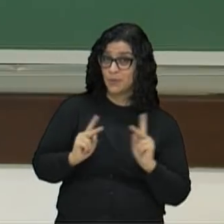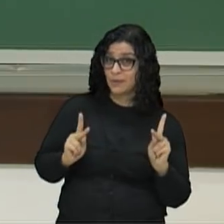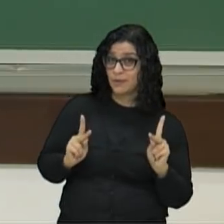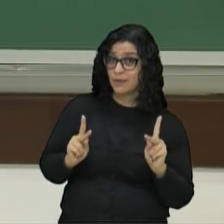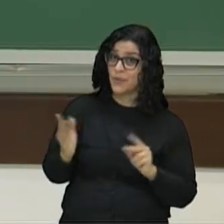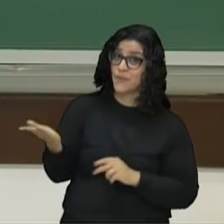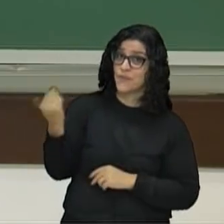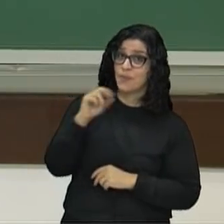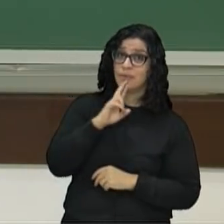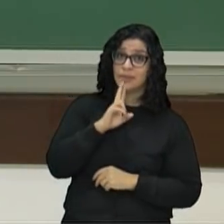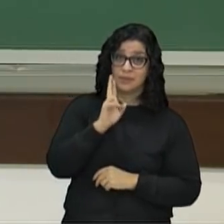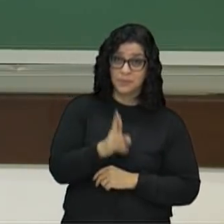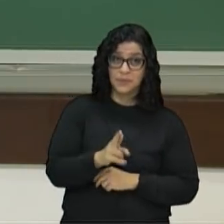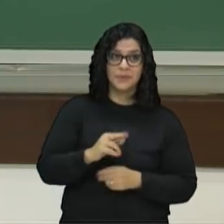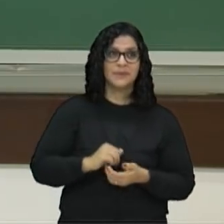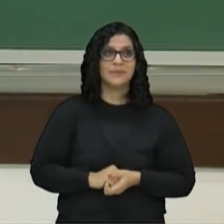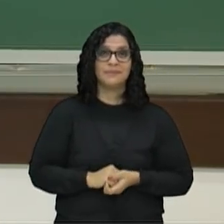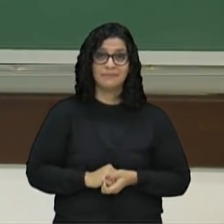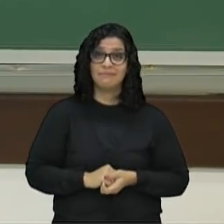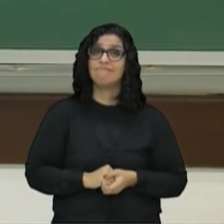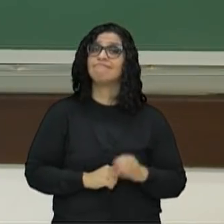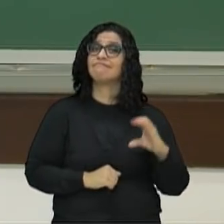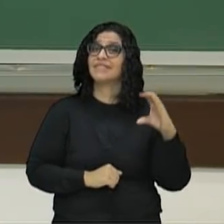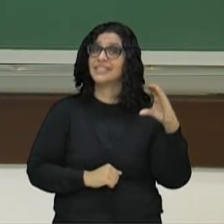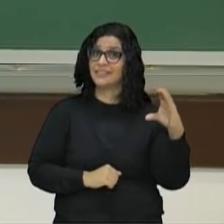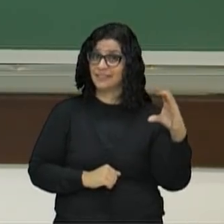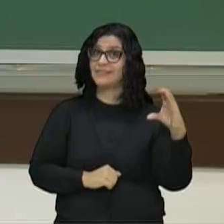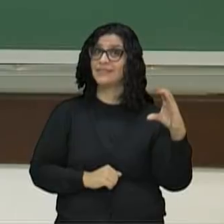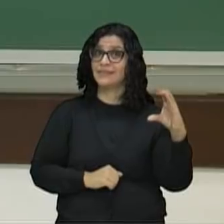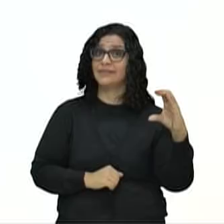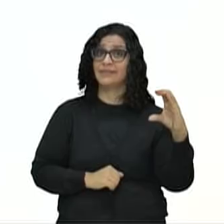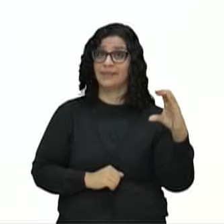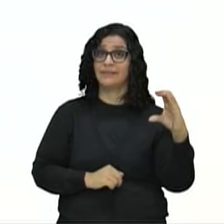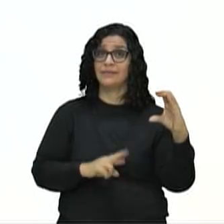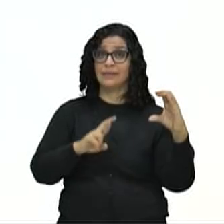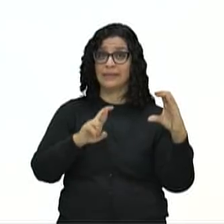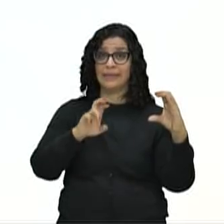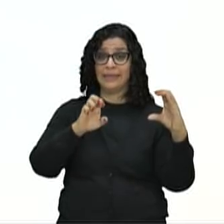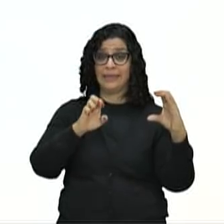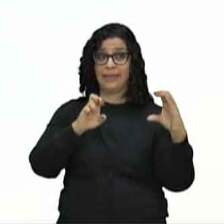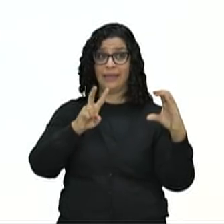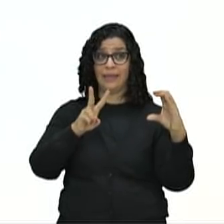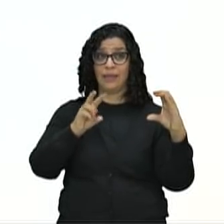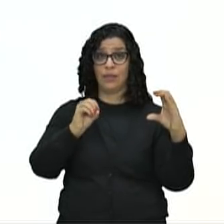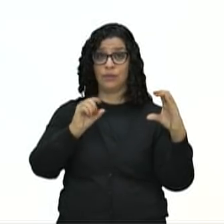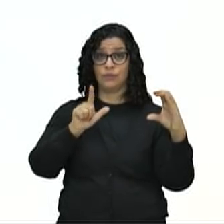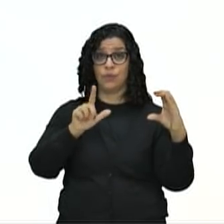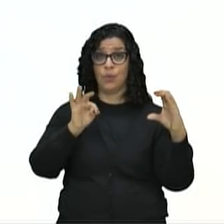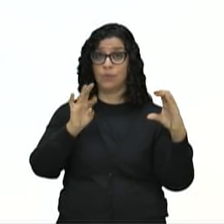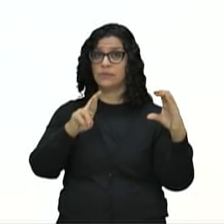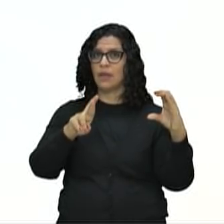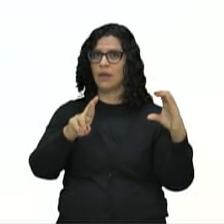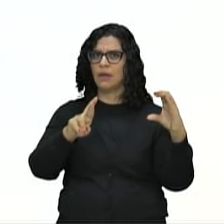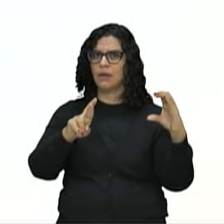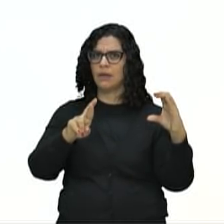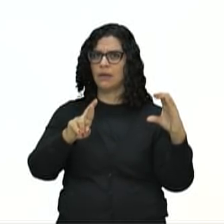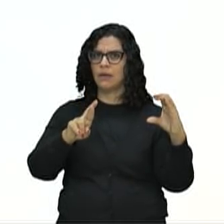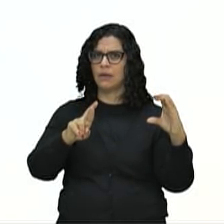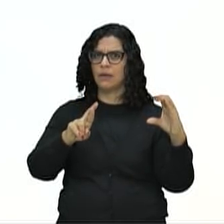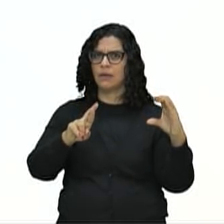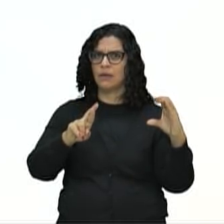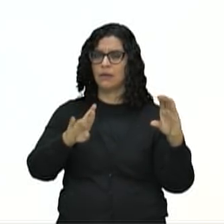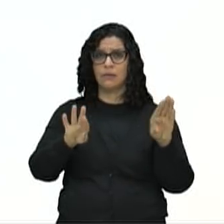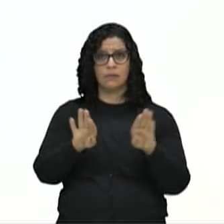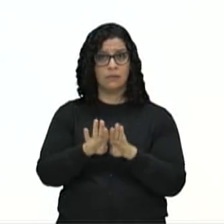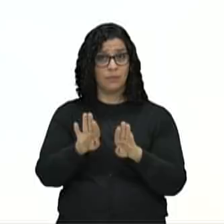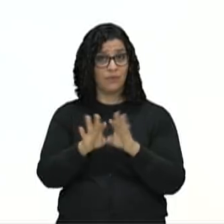Ok, vamos à resposta. Se você marcou a letra C, é a palavra revoltar. E